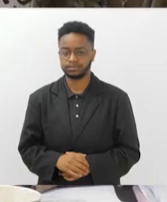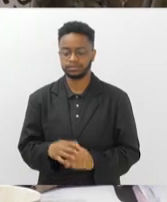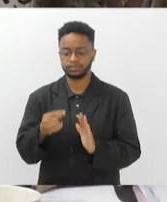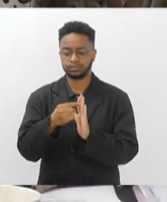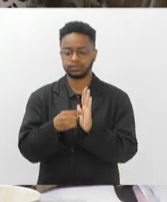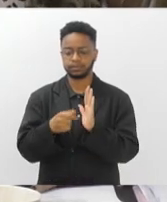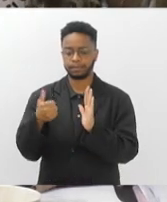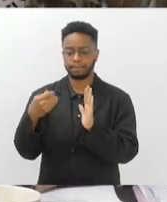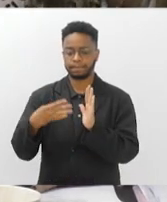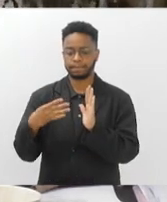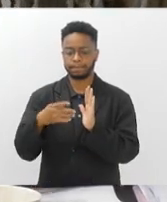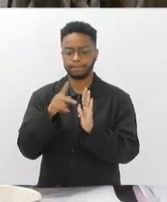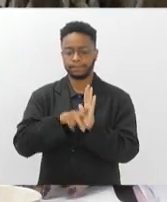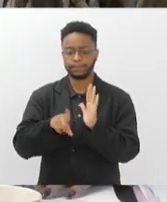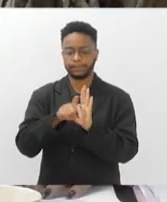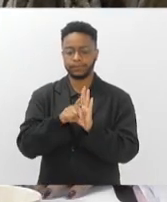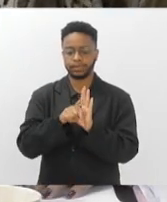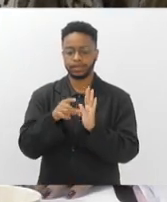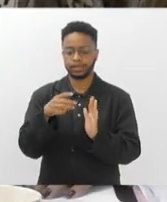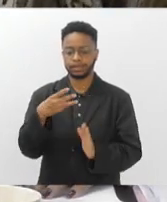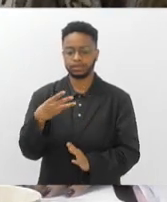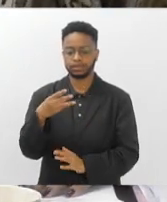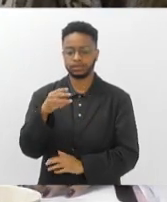14 da pauta, projeto de lei número